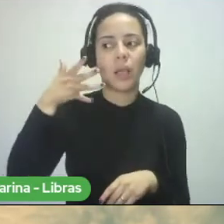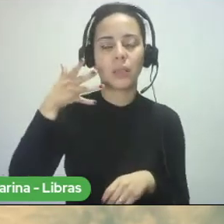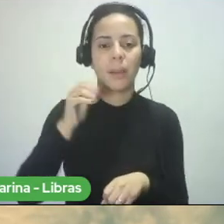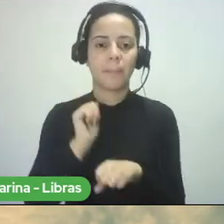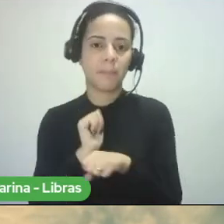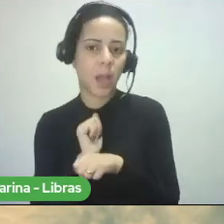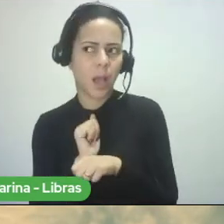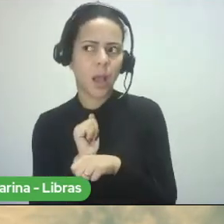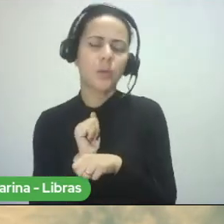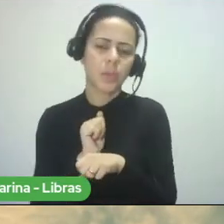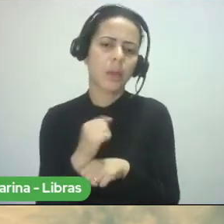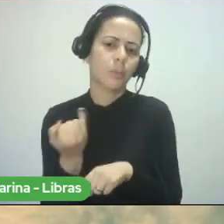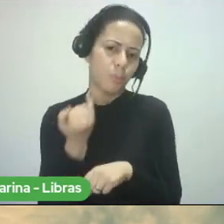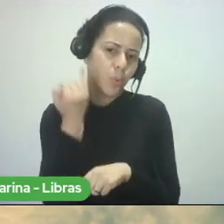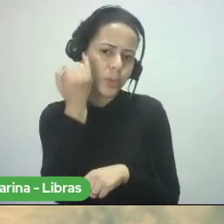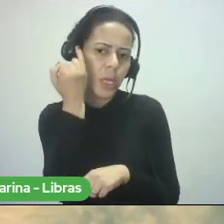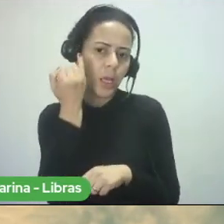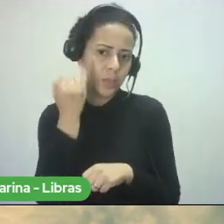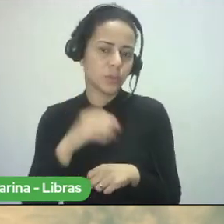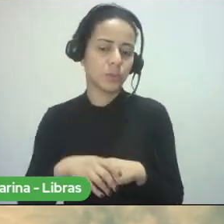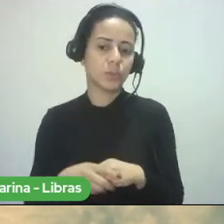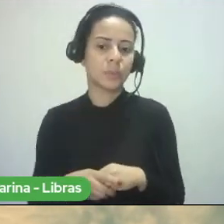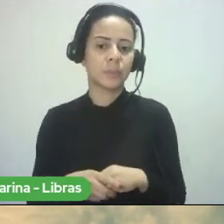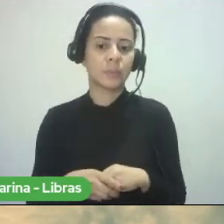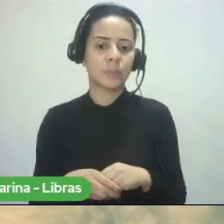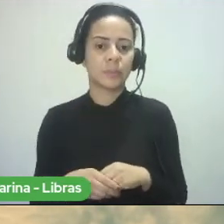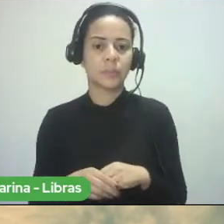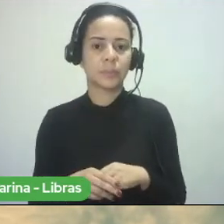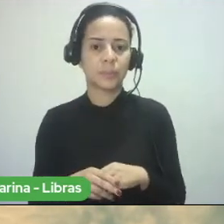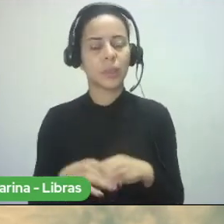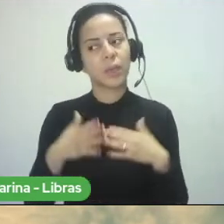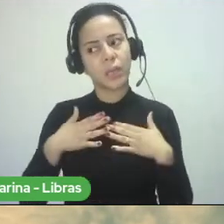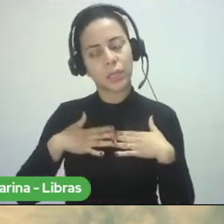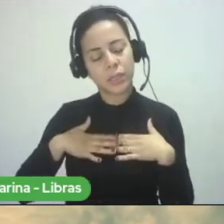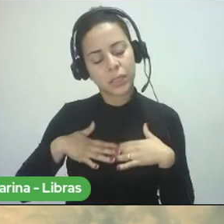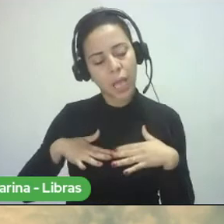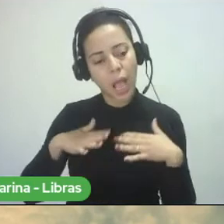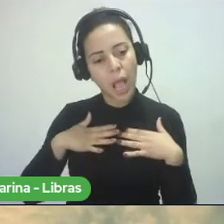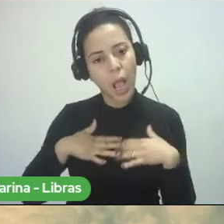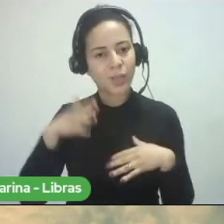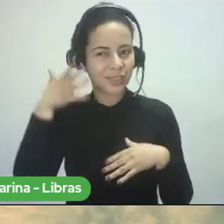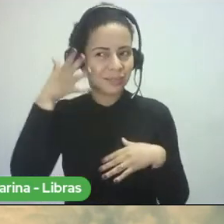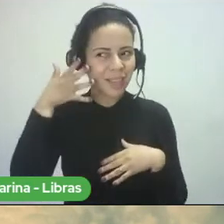energizado, né? E a gente usa também